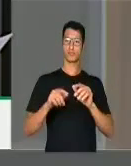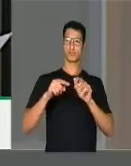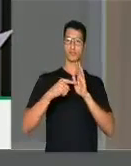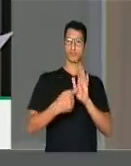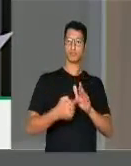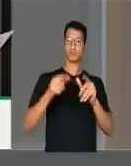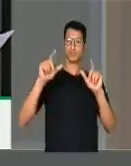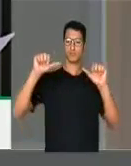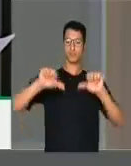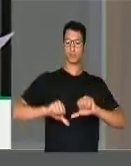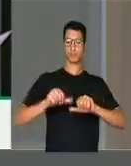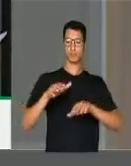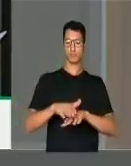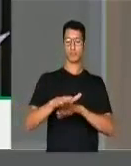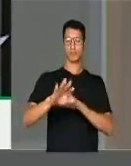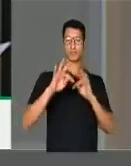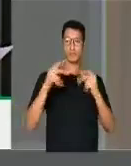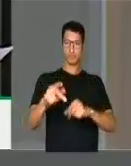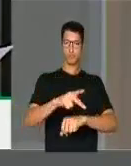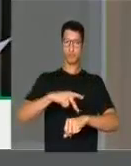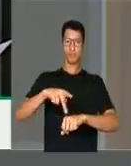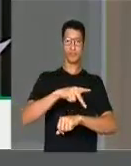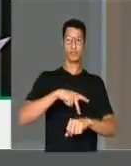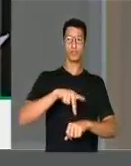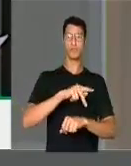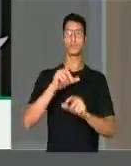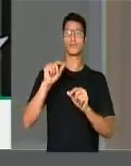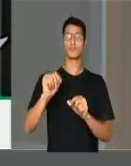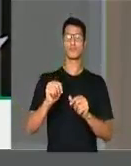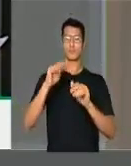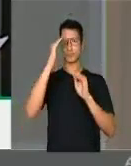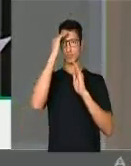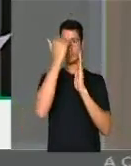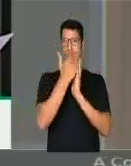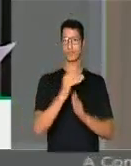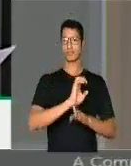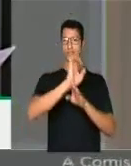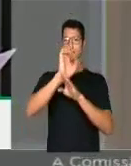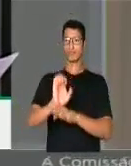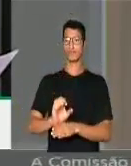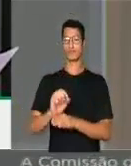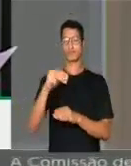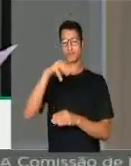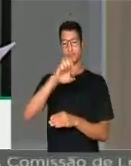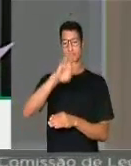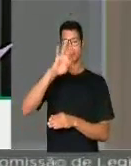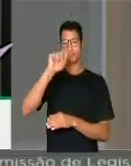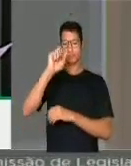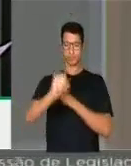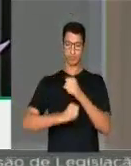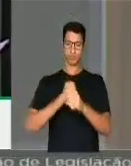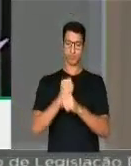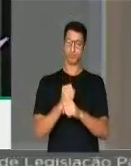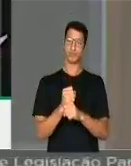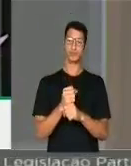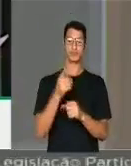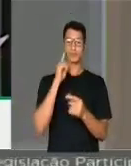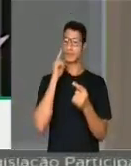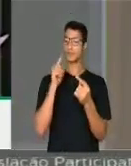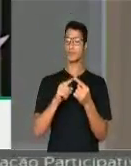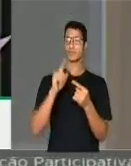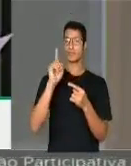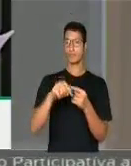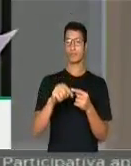índices negativos do trânsito em todo o país e submeterá os estados a metas anuais. O